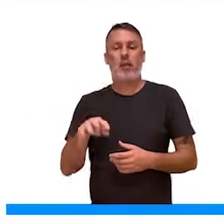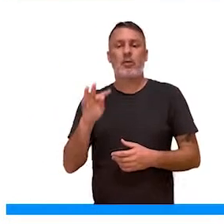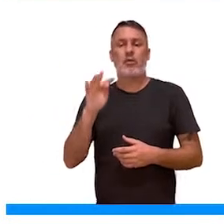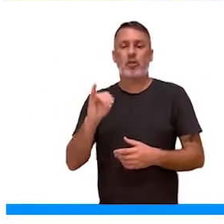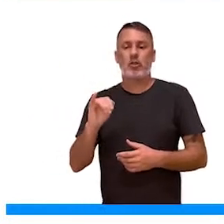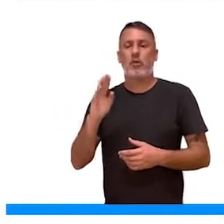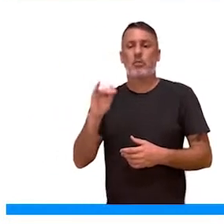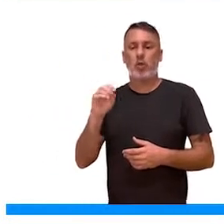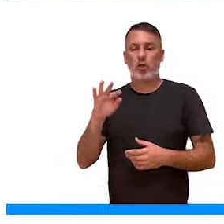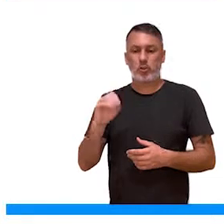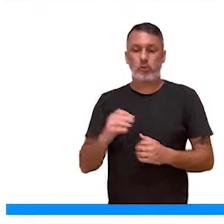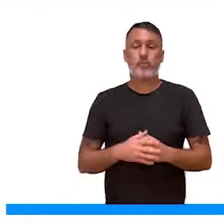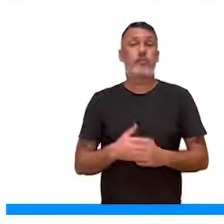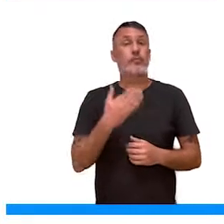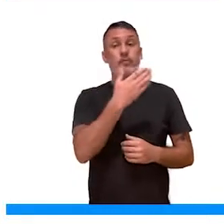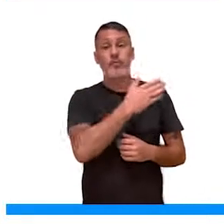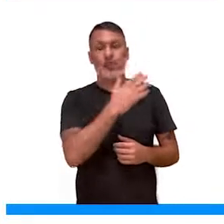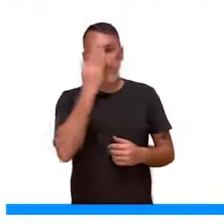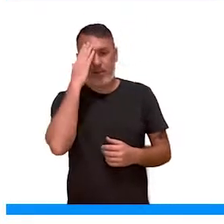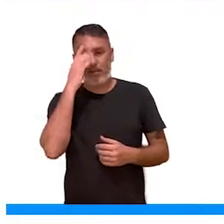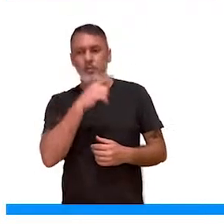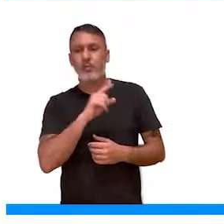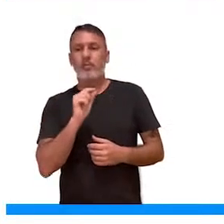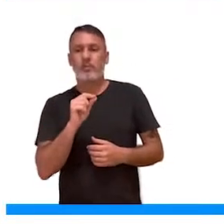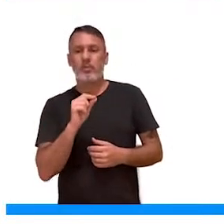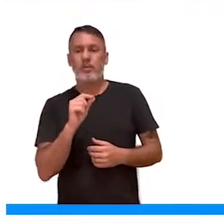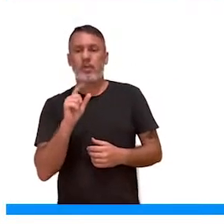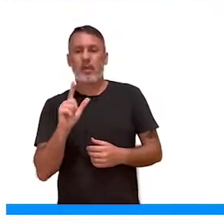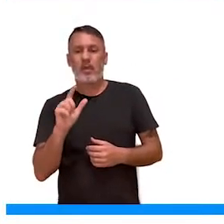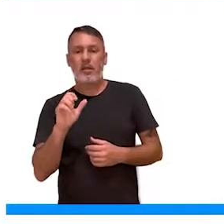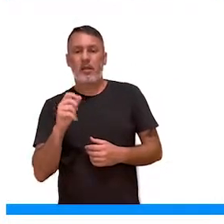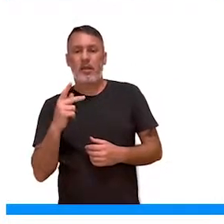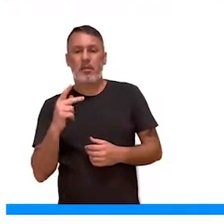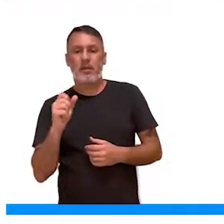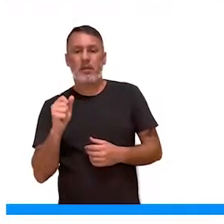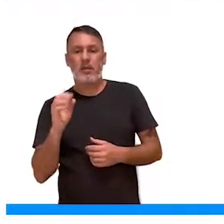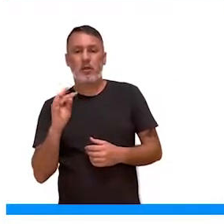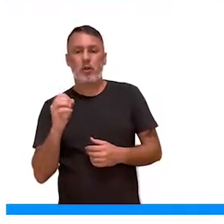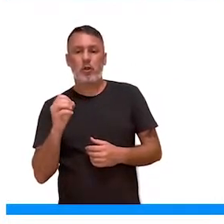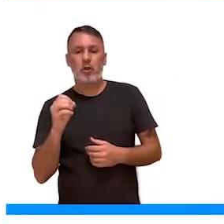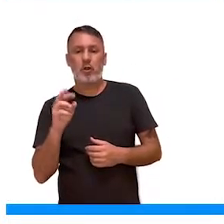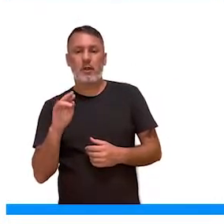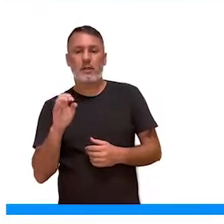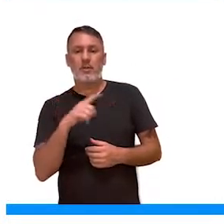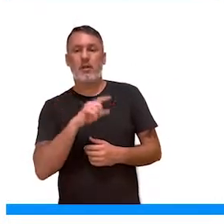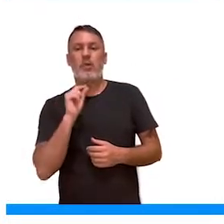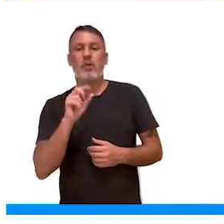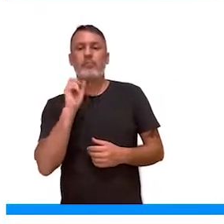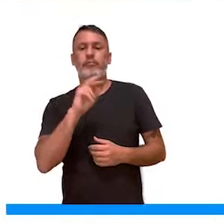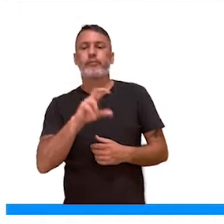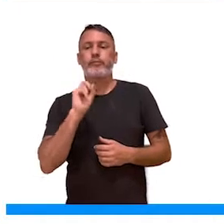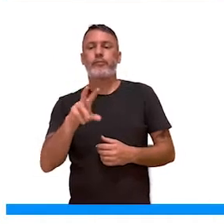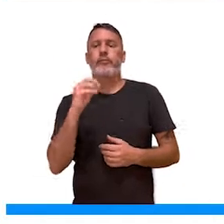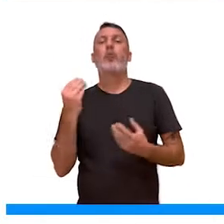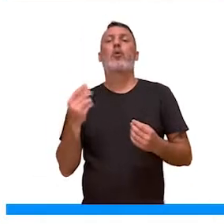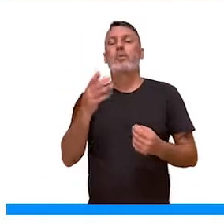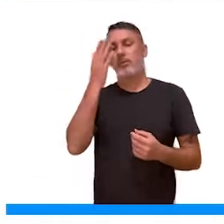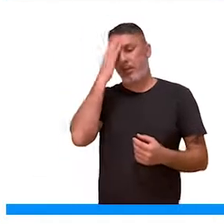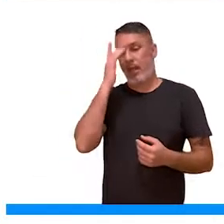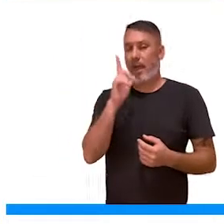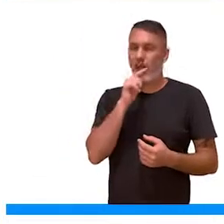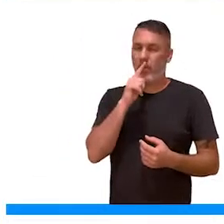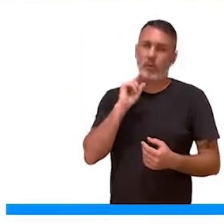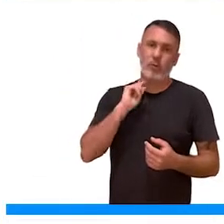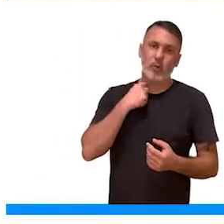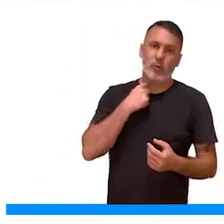antibióticos. Leptospirose, o agente aí, a bactéria, é a Leptospira interrogans, e a transmissão dela